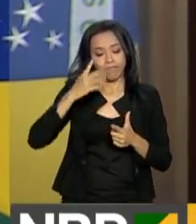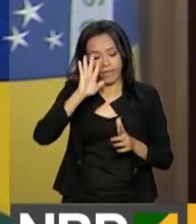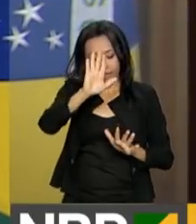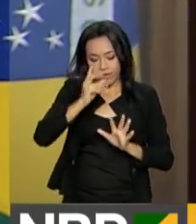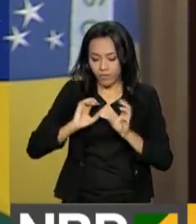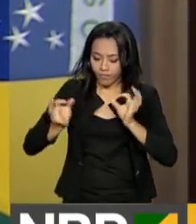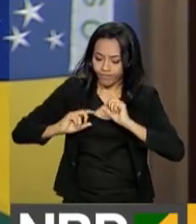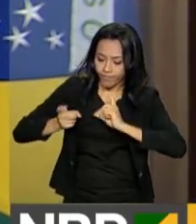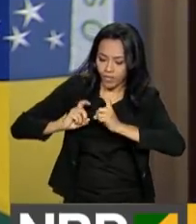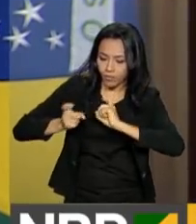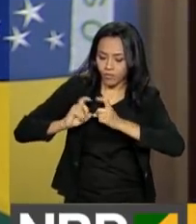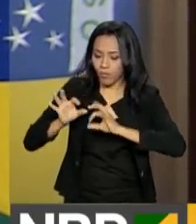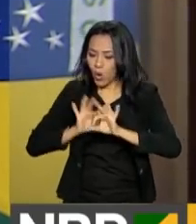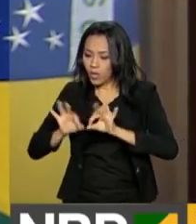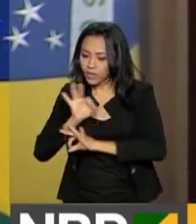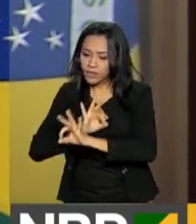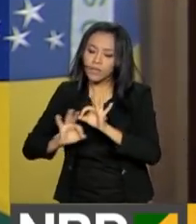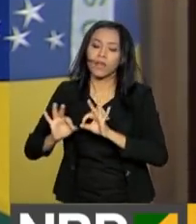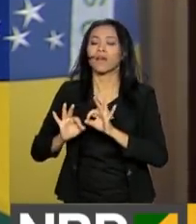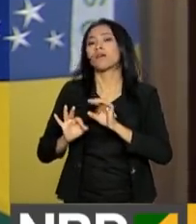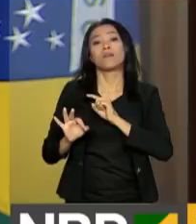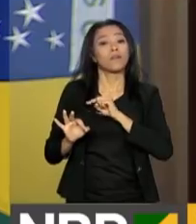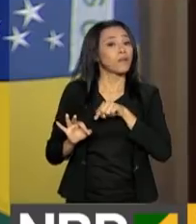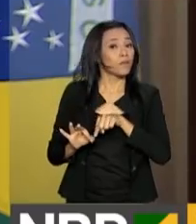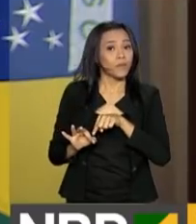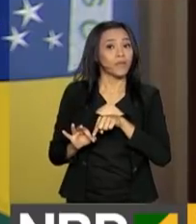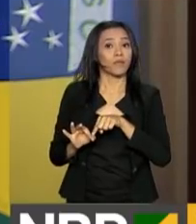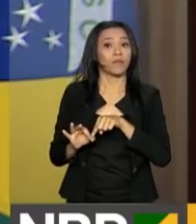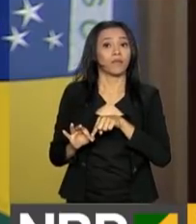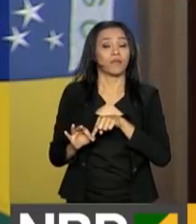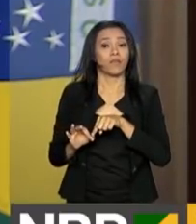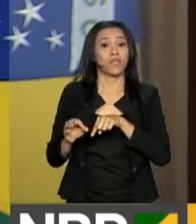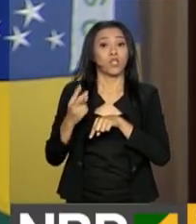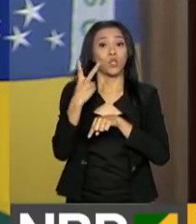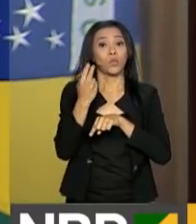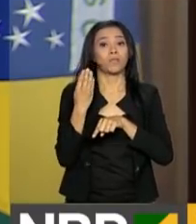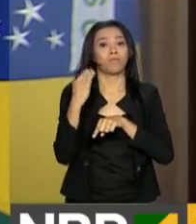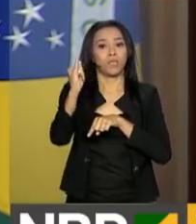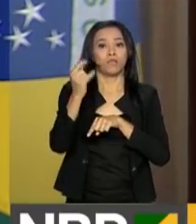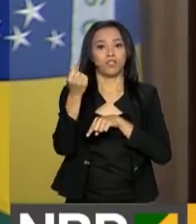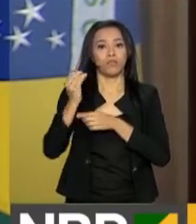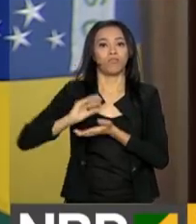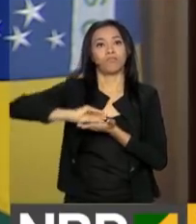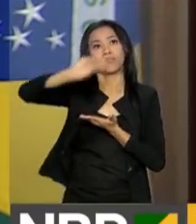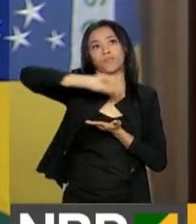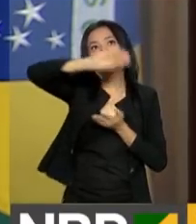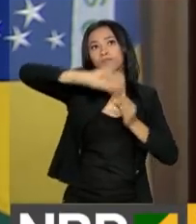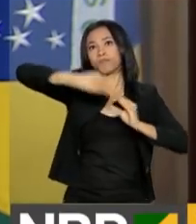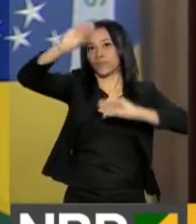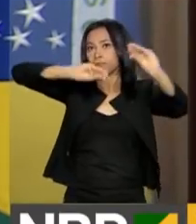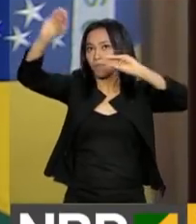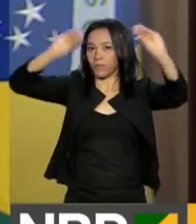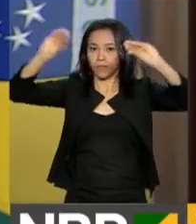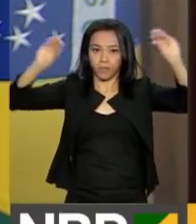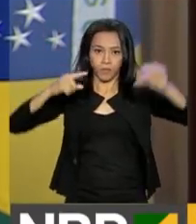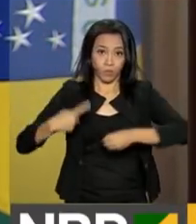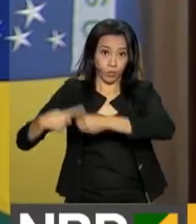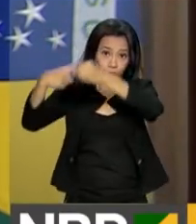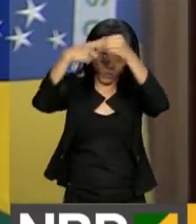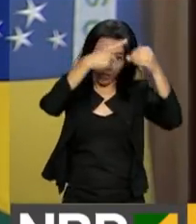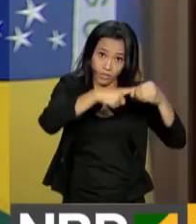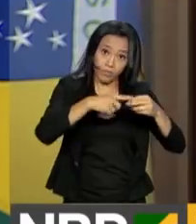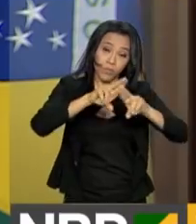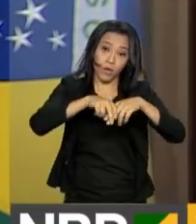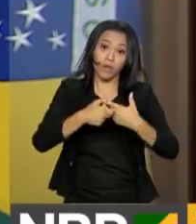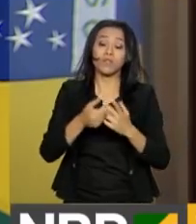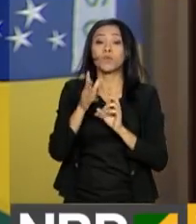que foi possível destinar como destinado foi o destinados foram 2 bilhões de reais para os municípios pela via do